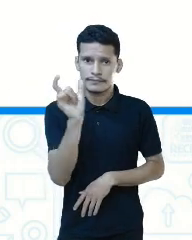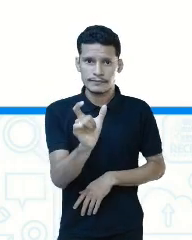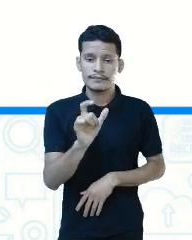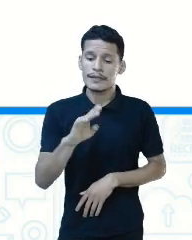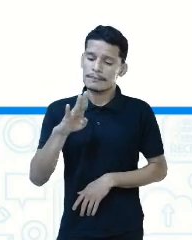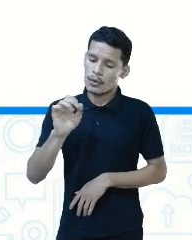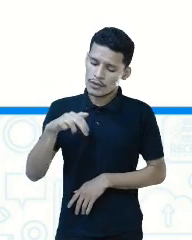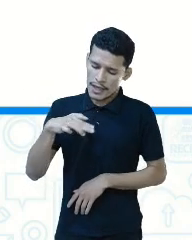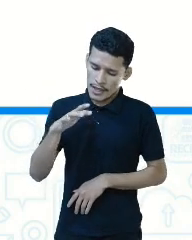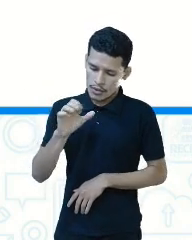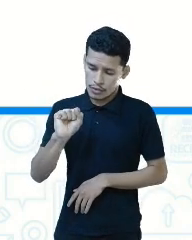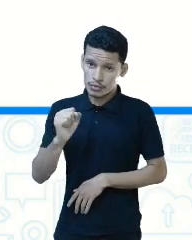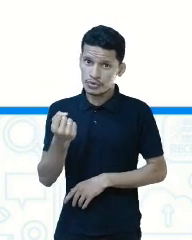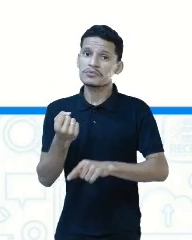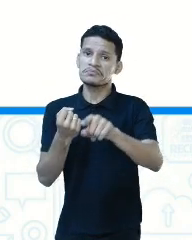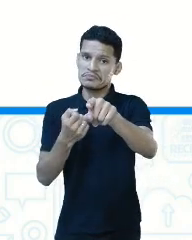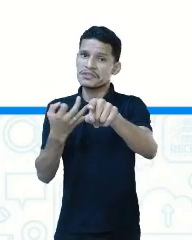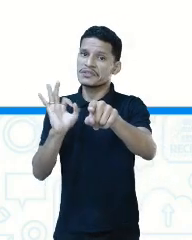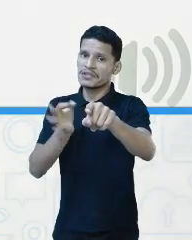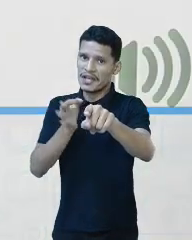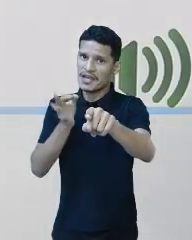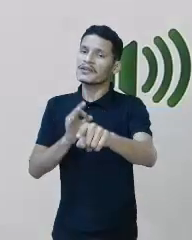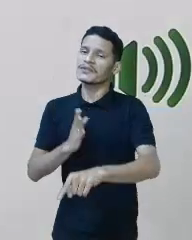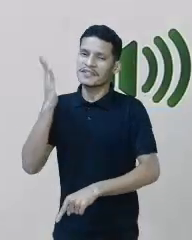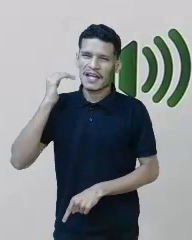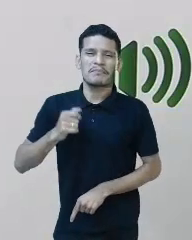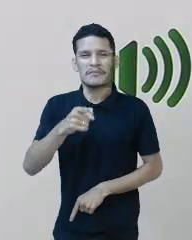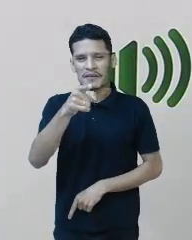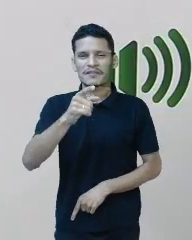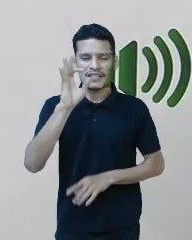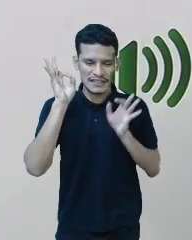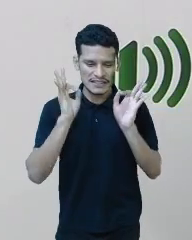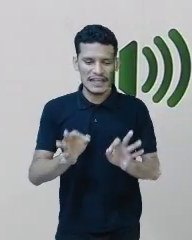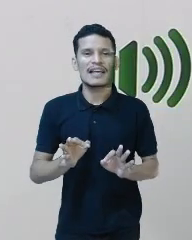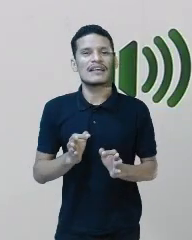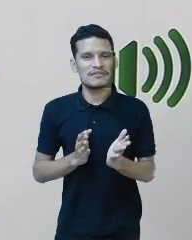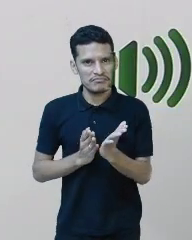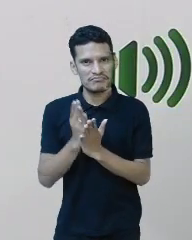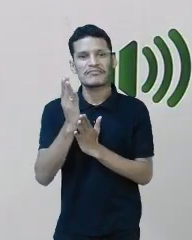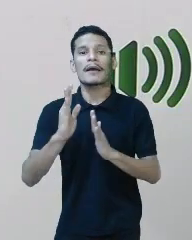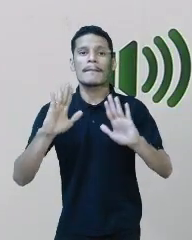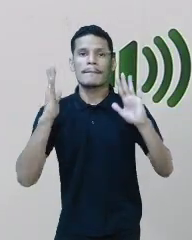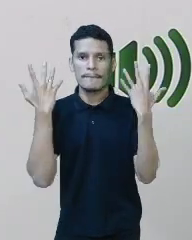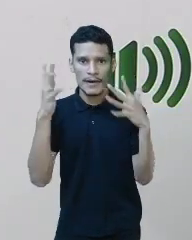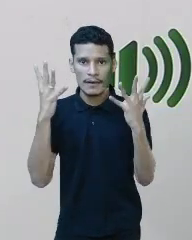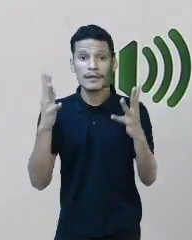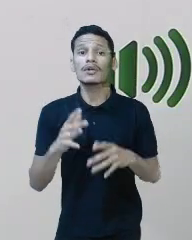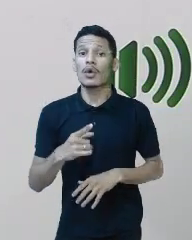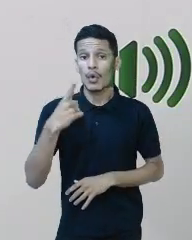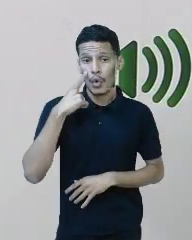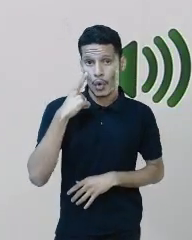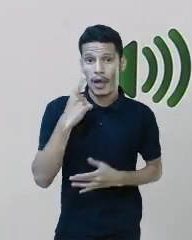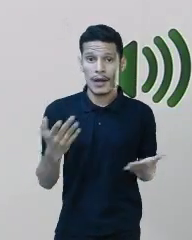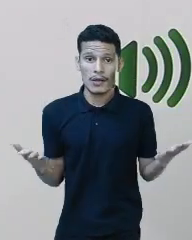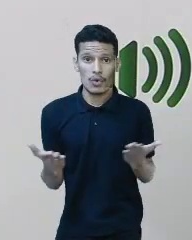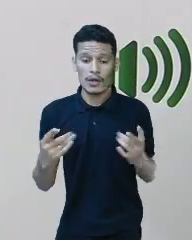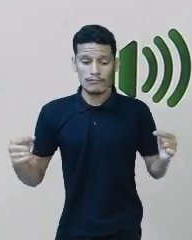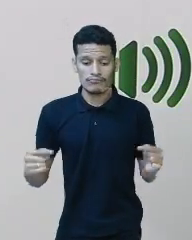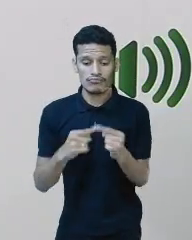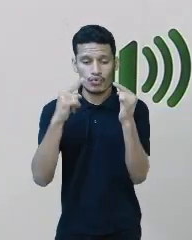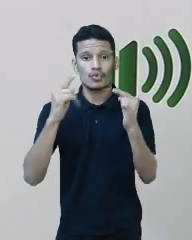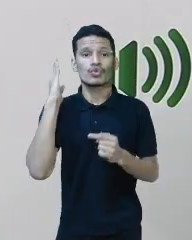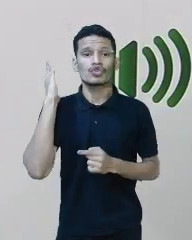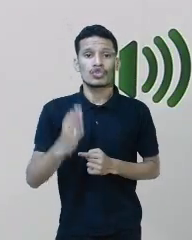Ah, os bonecos, você acertou. Eu sabia que ia acertar. Parabéns. Então, vê, ela